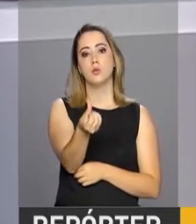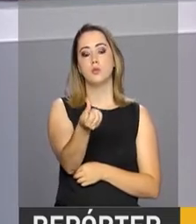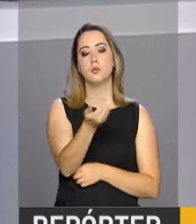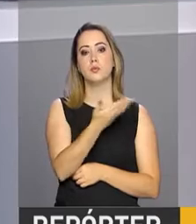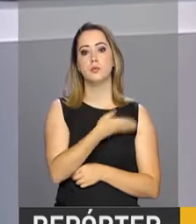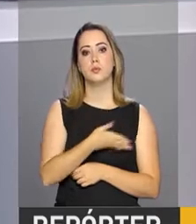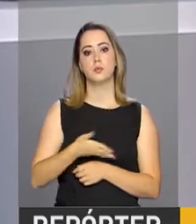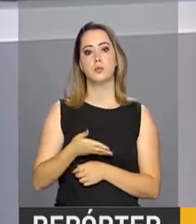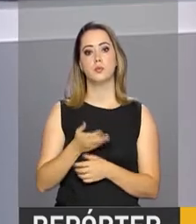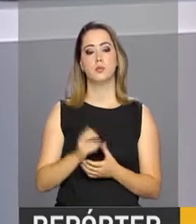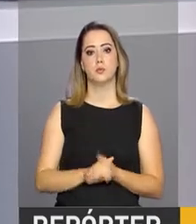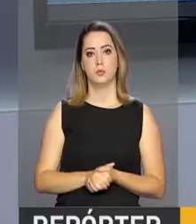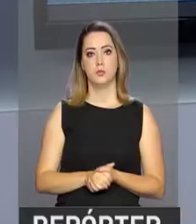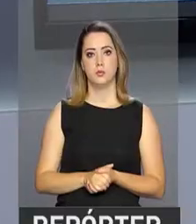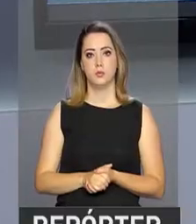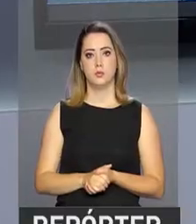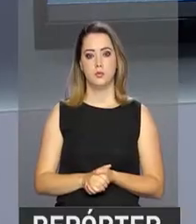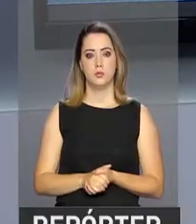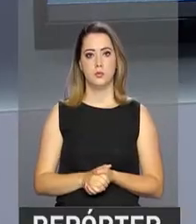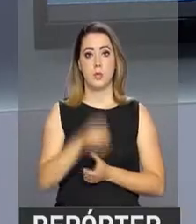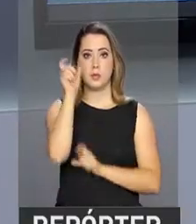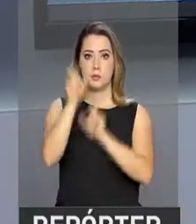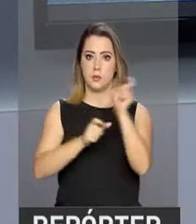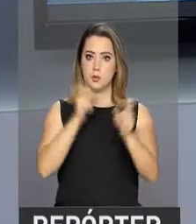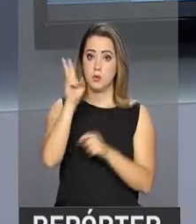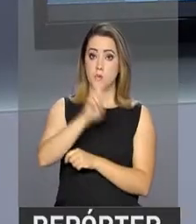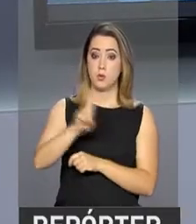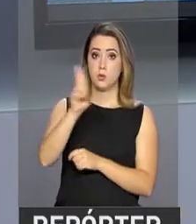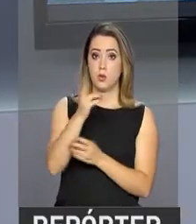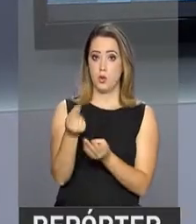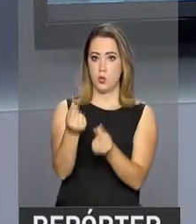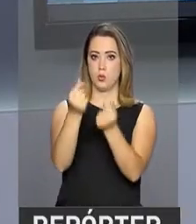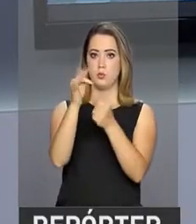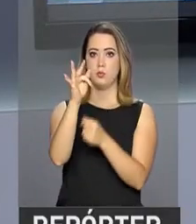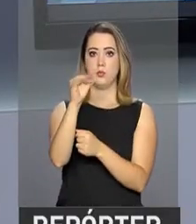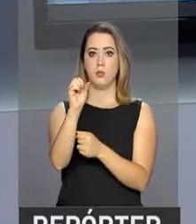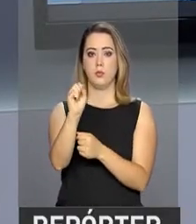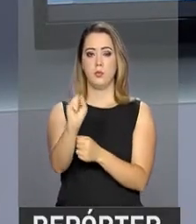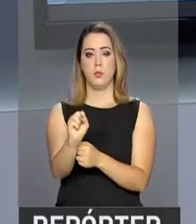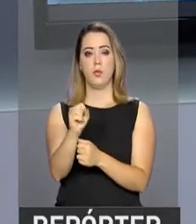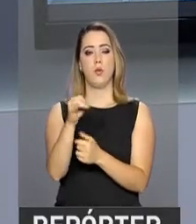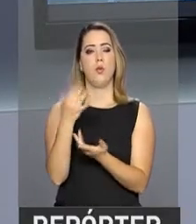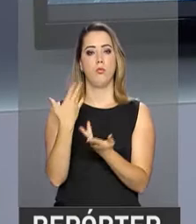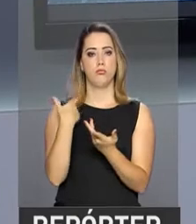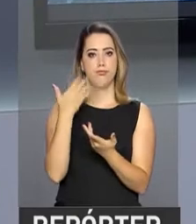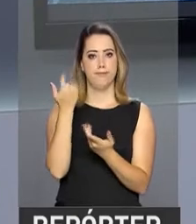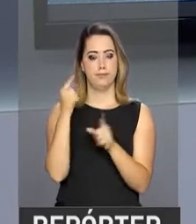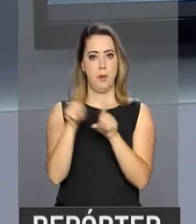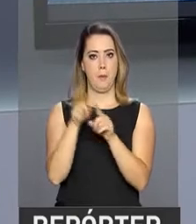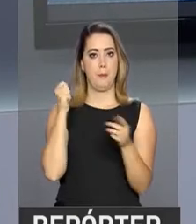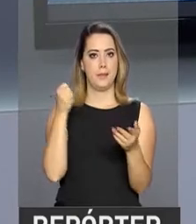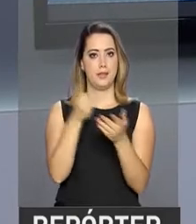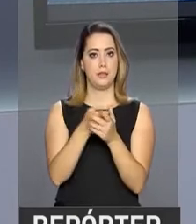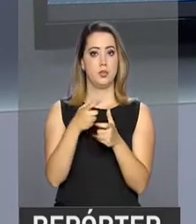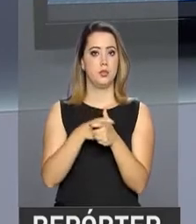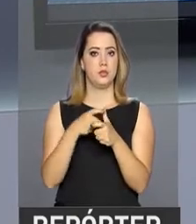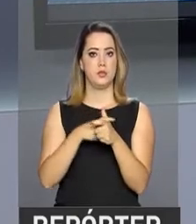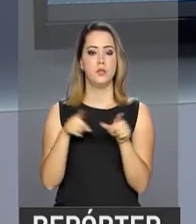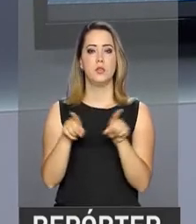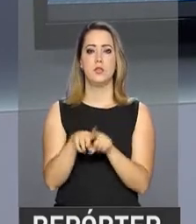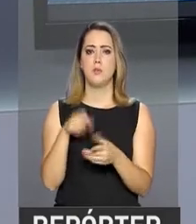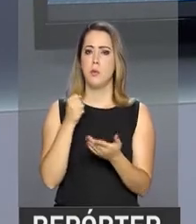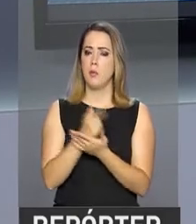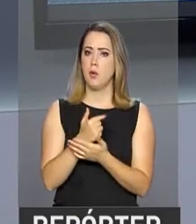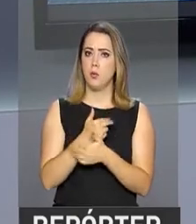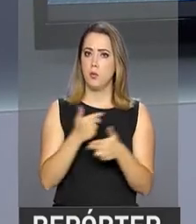146 os brasileiros usaram os recursos do fgts nativo para pagar dívidas e também para o